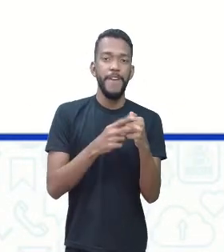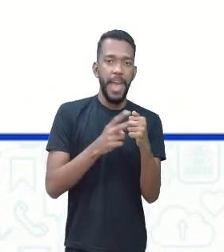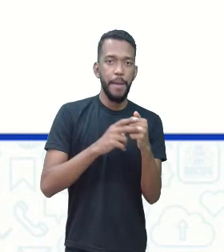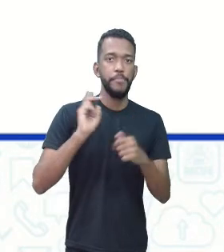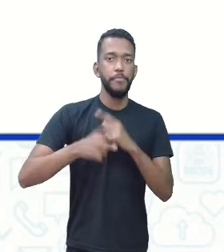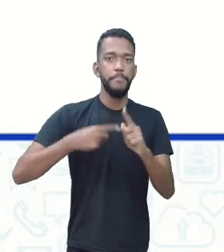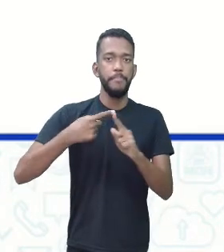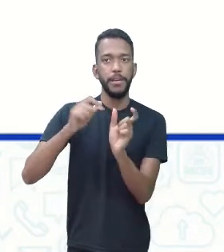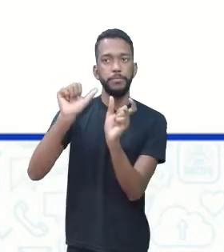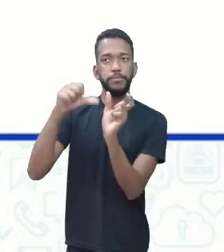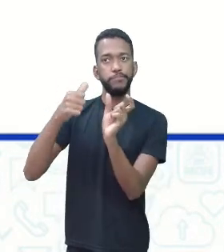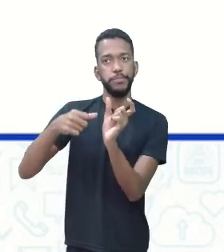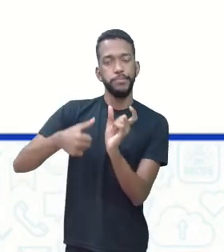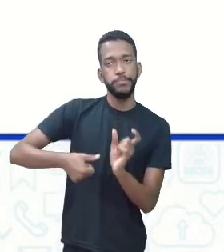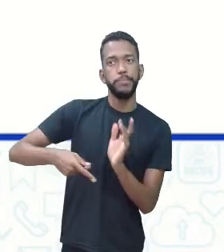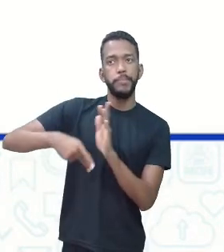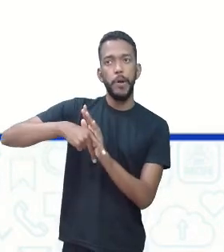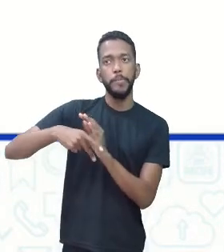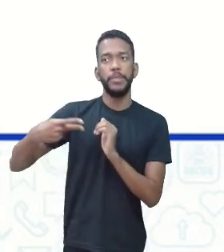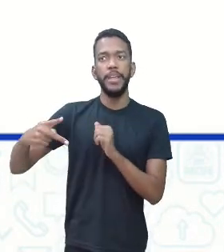verbais.